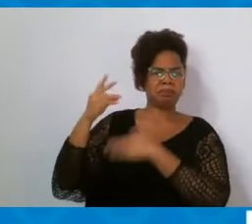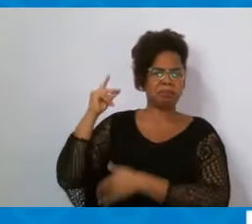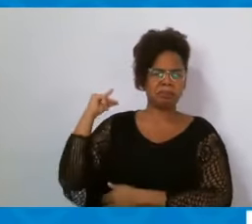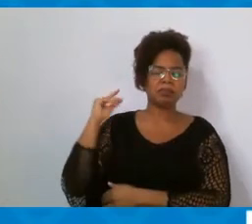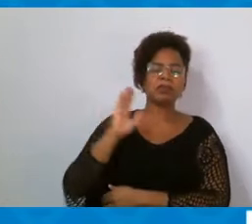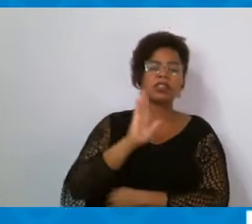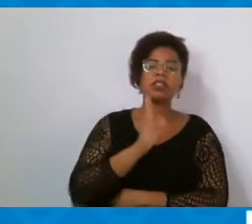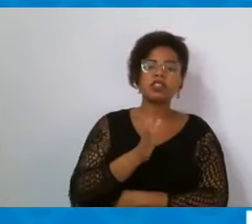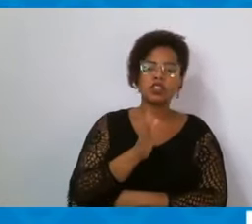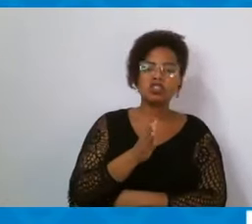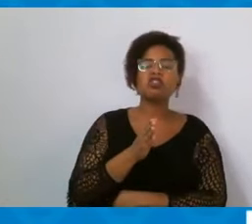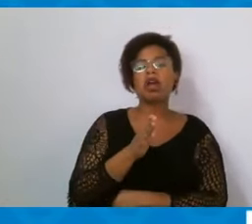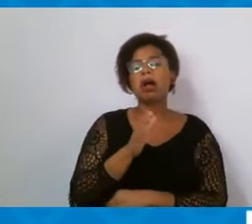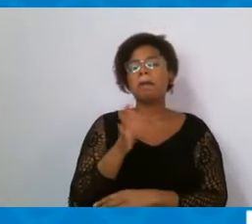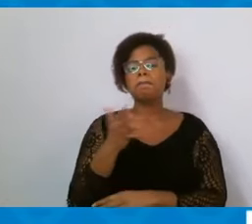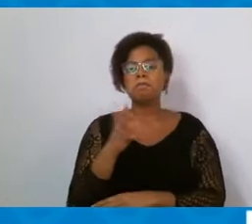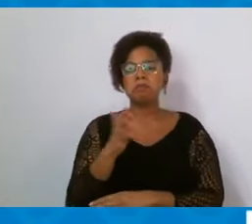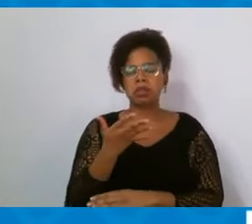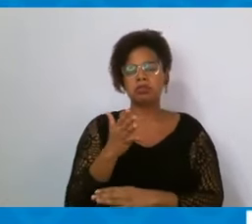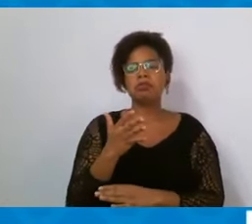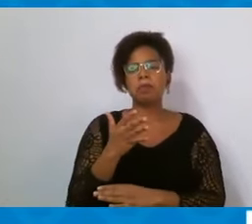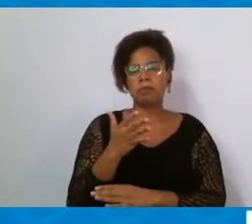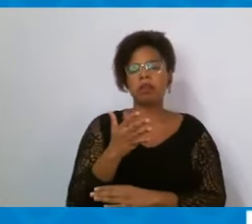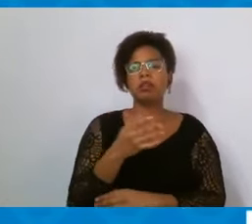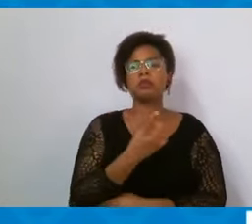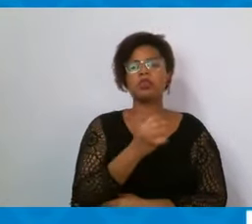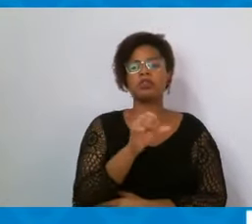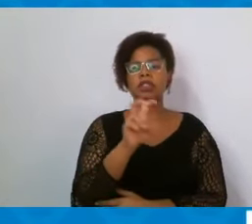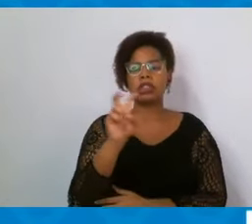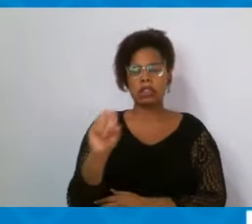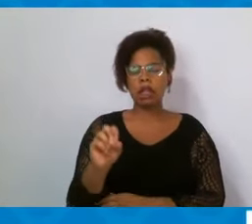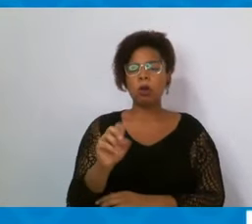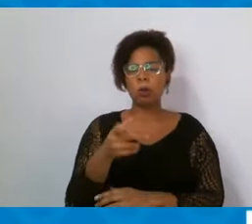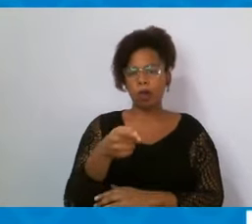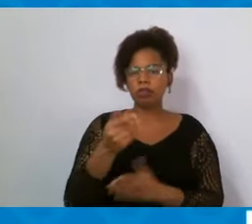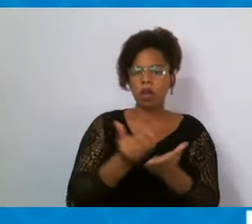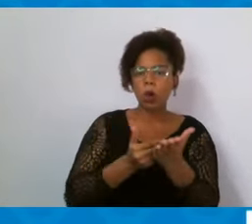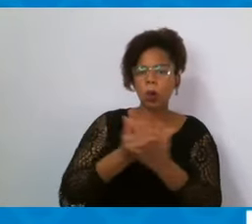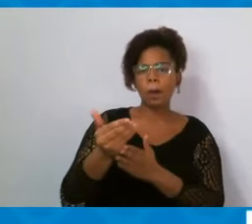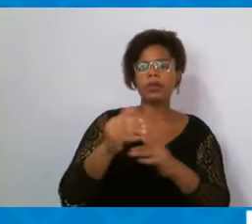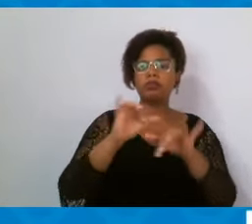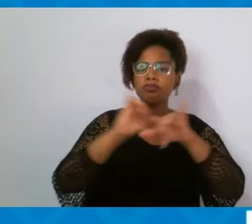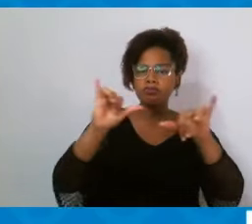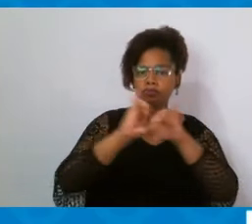algo que começa nos anos 50, Dewey escreveu lá pelos anos 20 e 30,